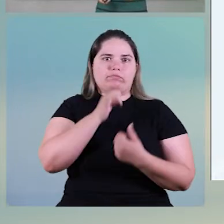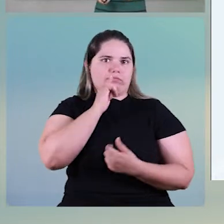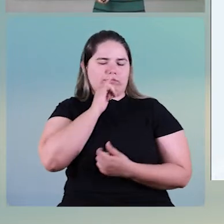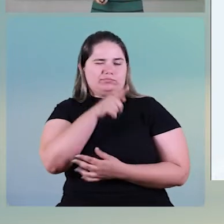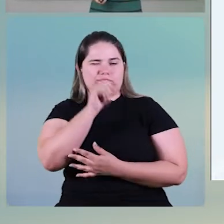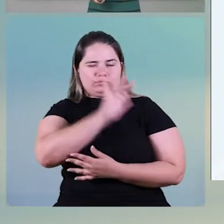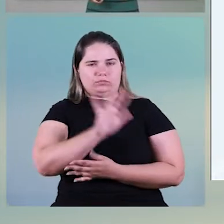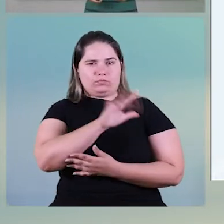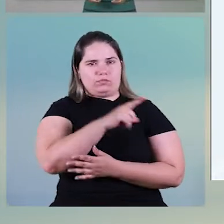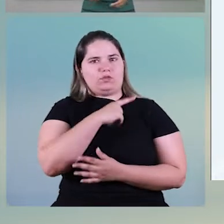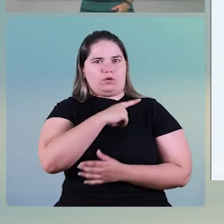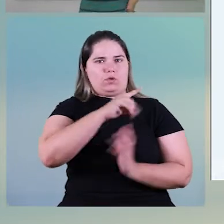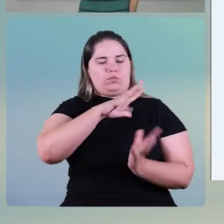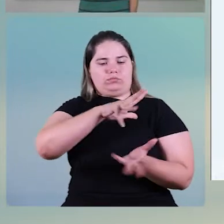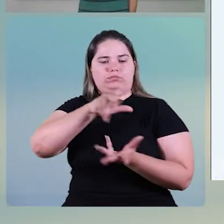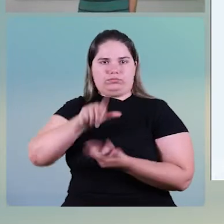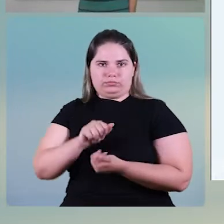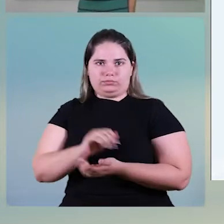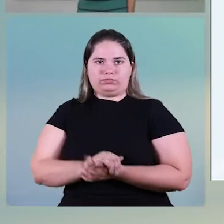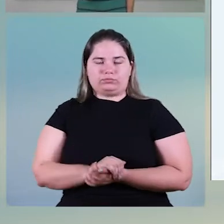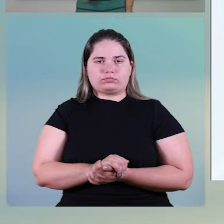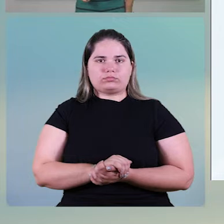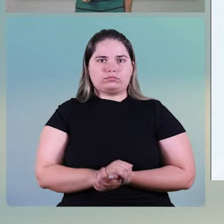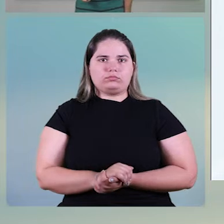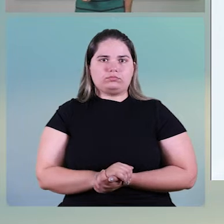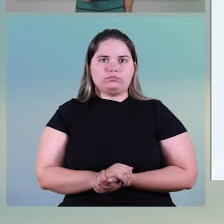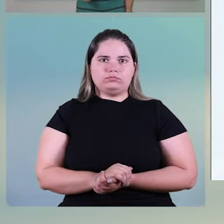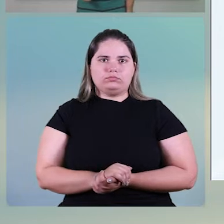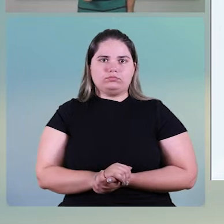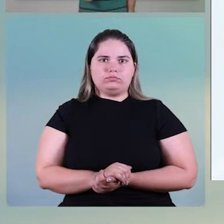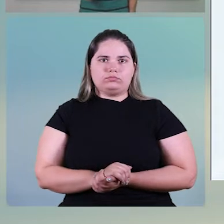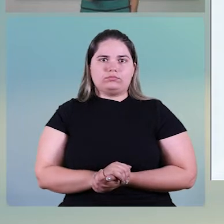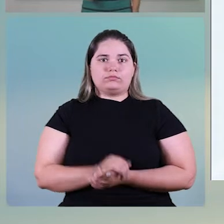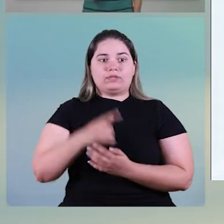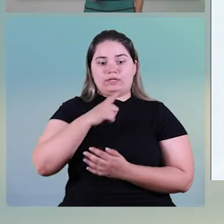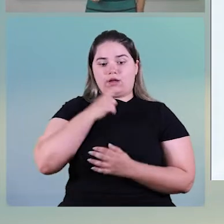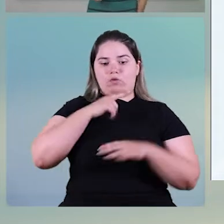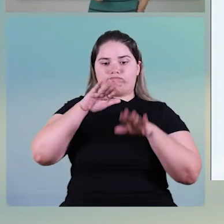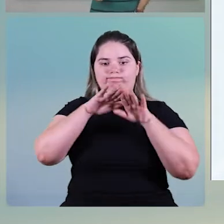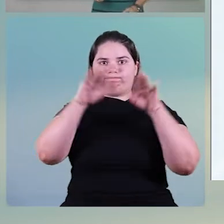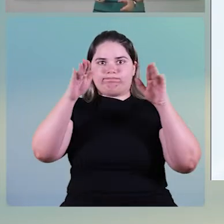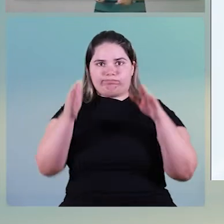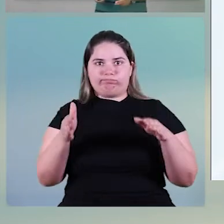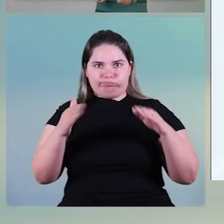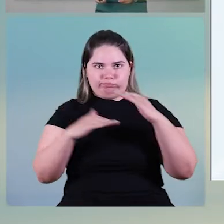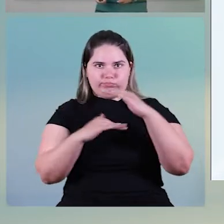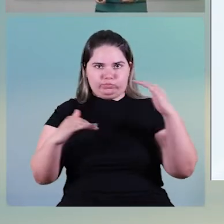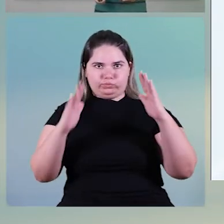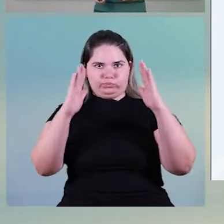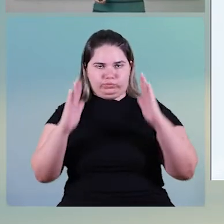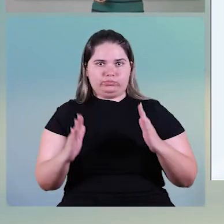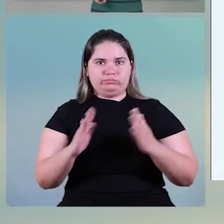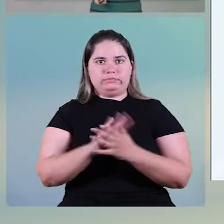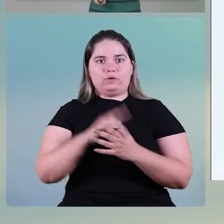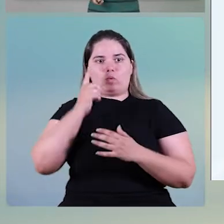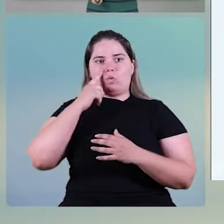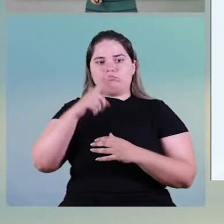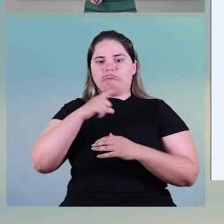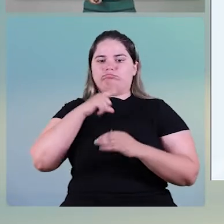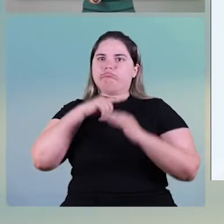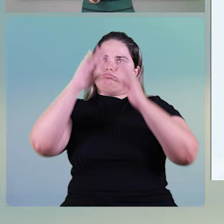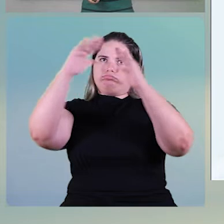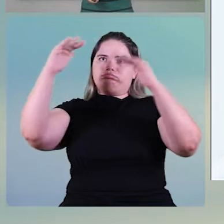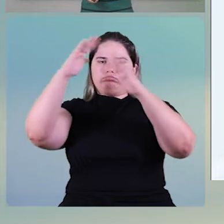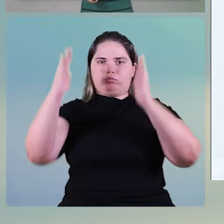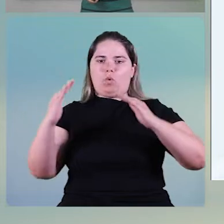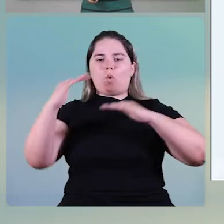uma animação onde nós estamos representando o planeta Terra e uma caixa que se encontra a uma determinada altura da superfície